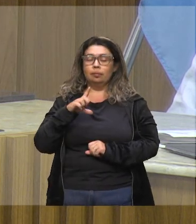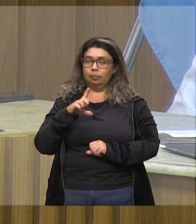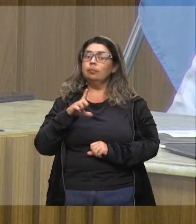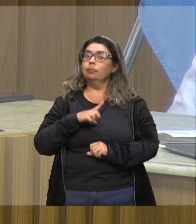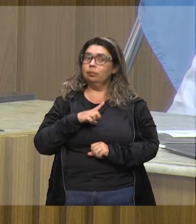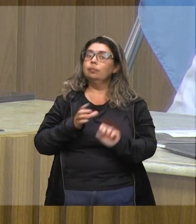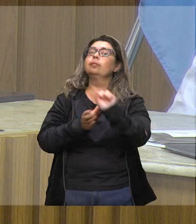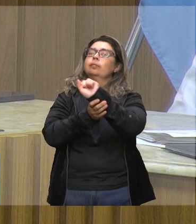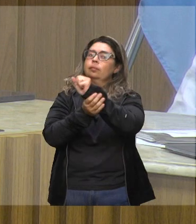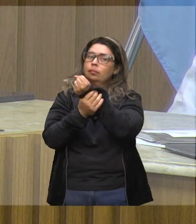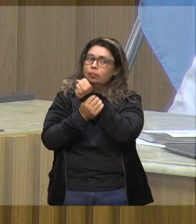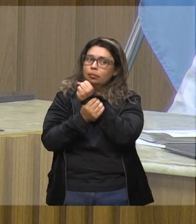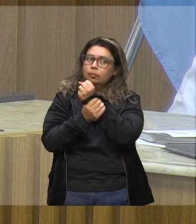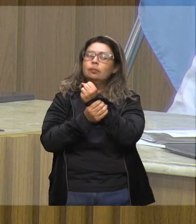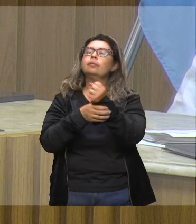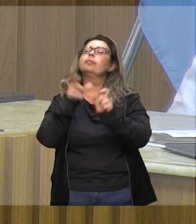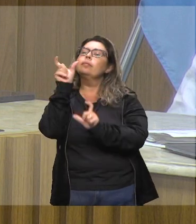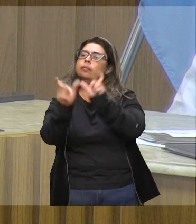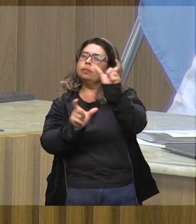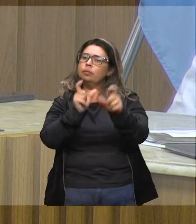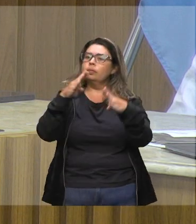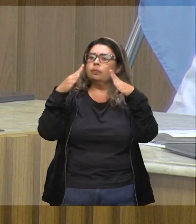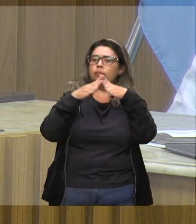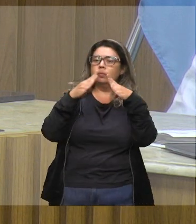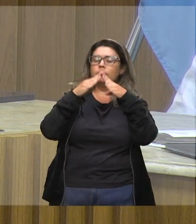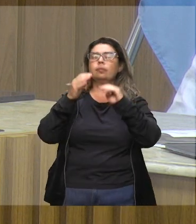de segurança para aquela população que mora